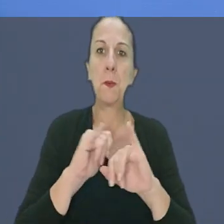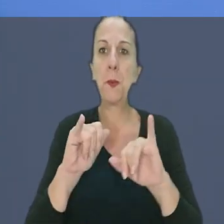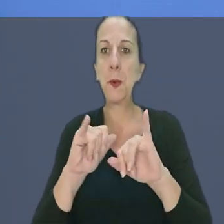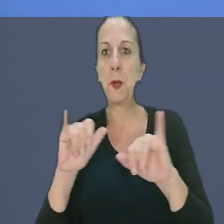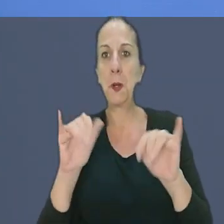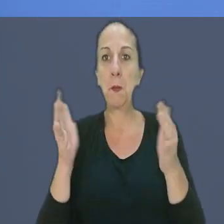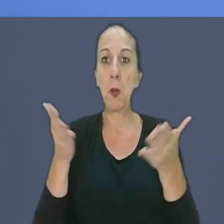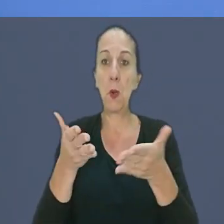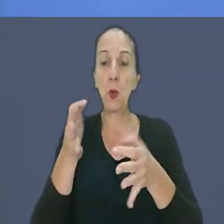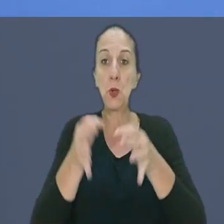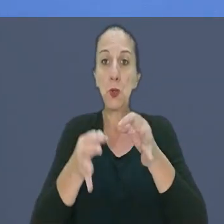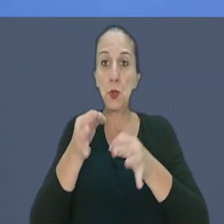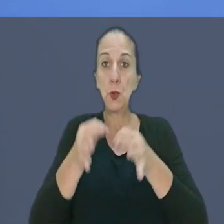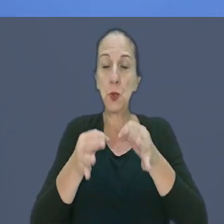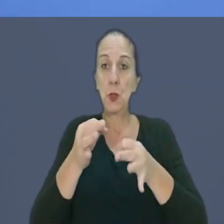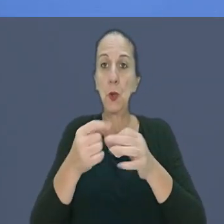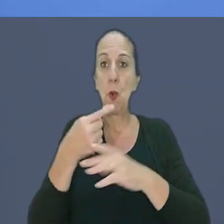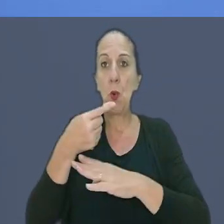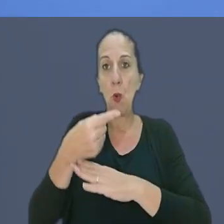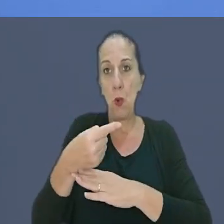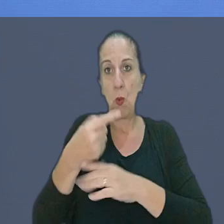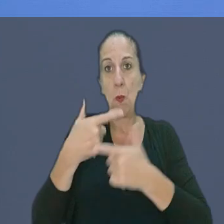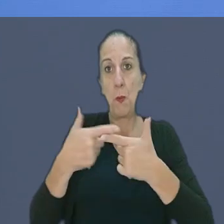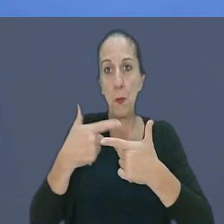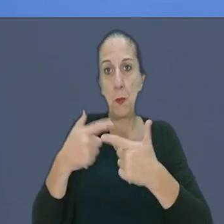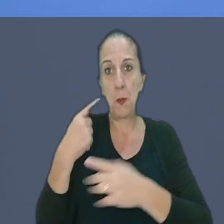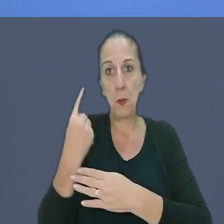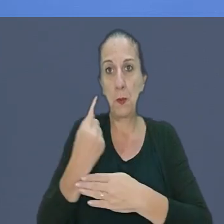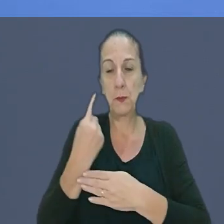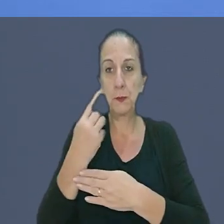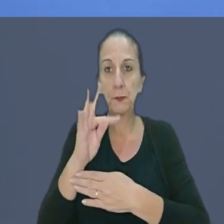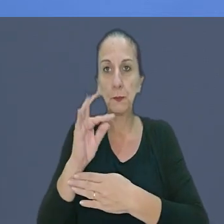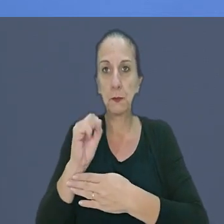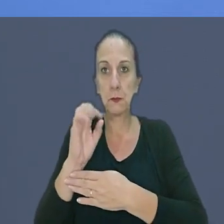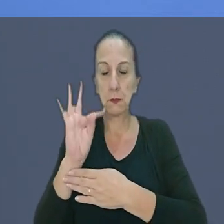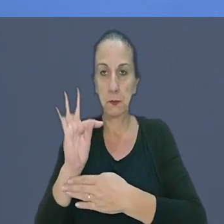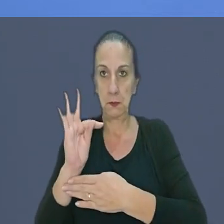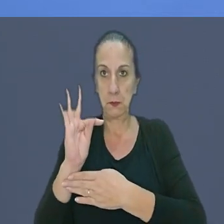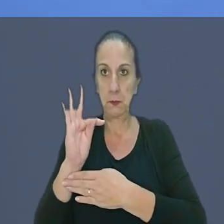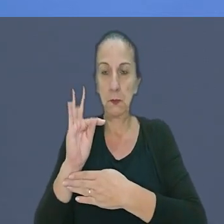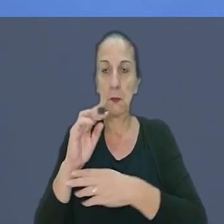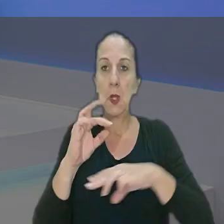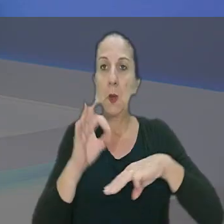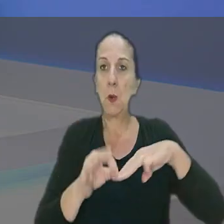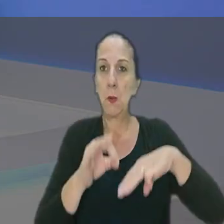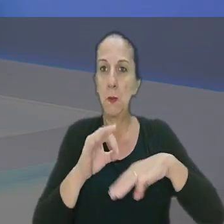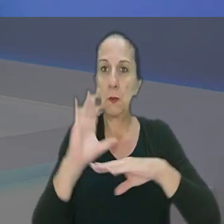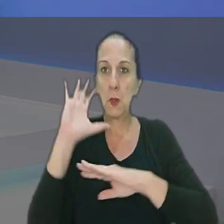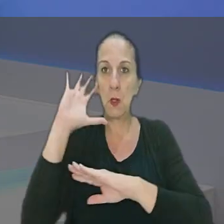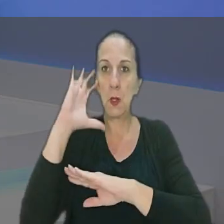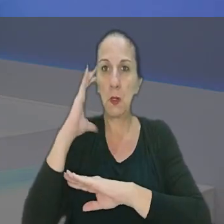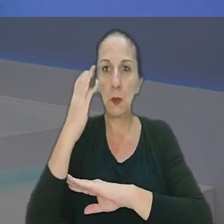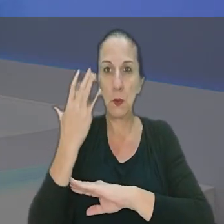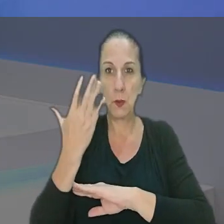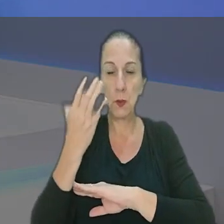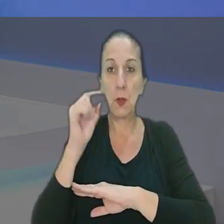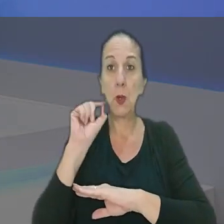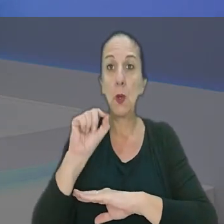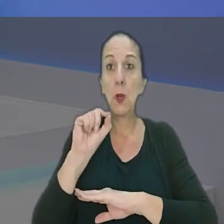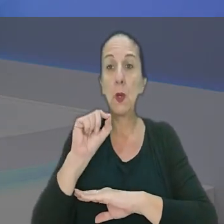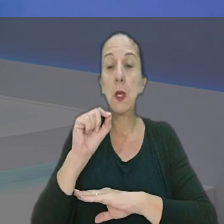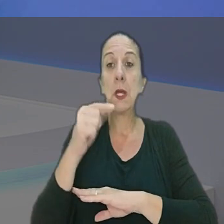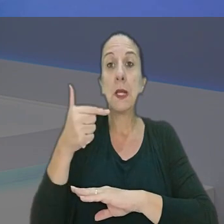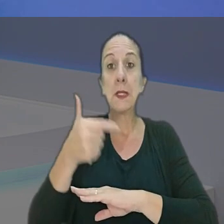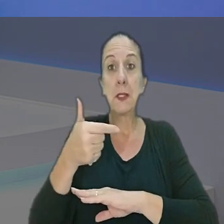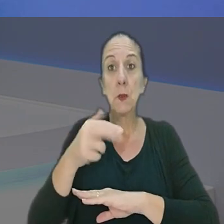Nós começamos o programa de hoje com um caso julgado pela Seção 1 de Dissídios Individuais do TST. Os ministros decidiram que